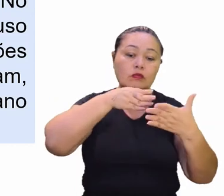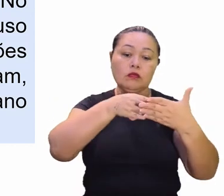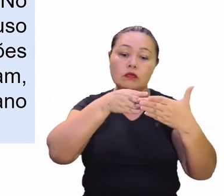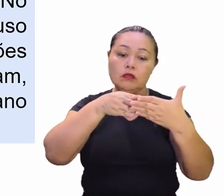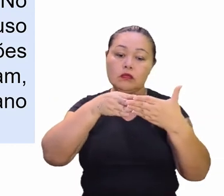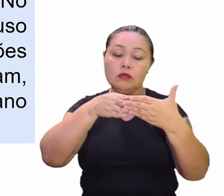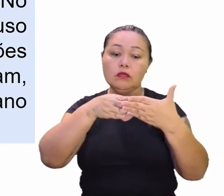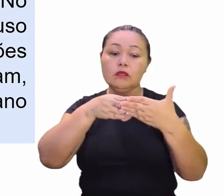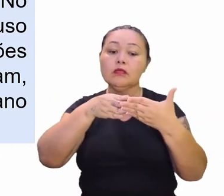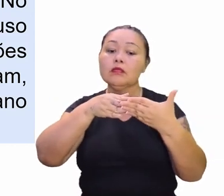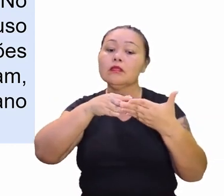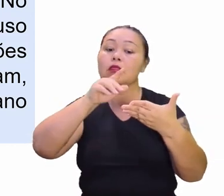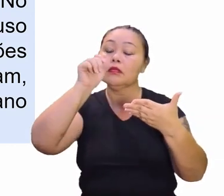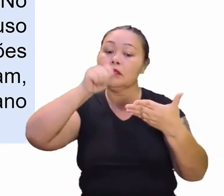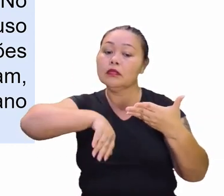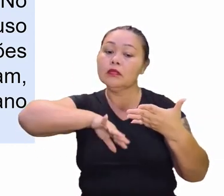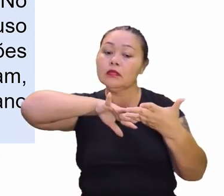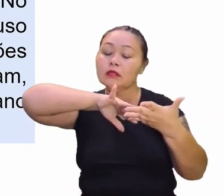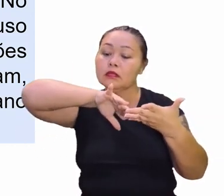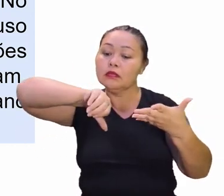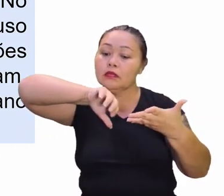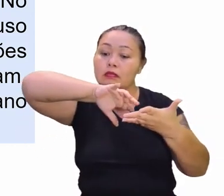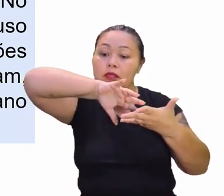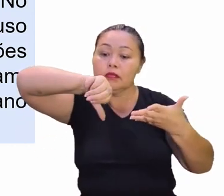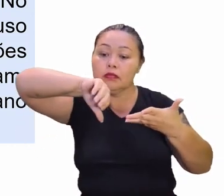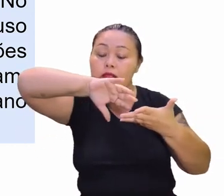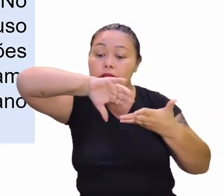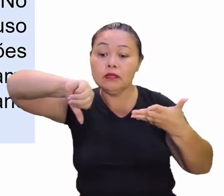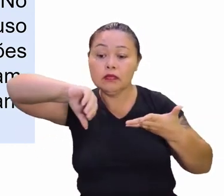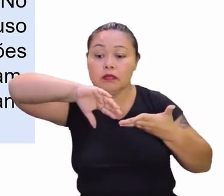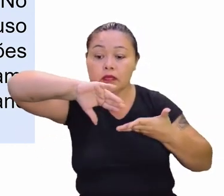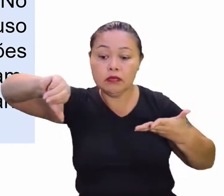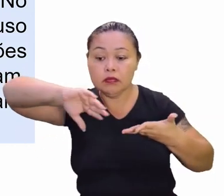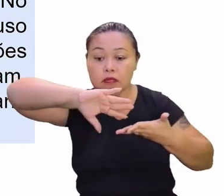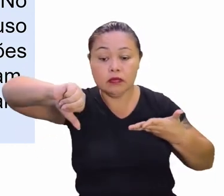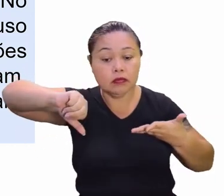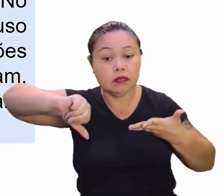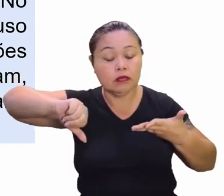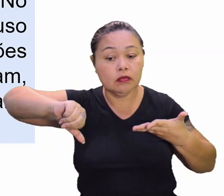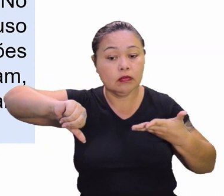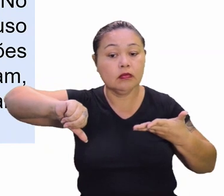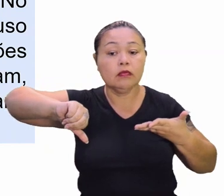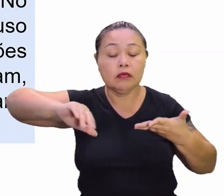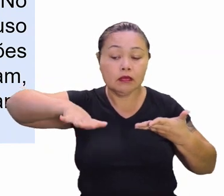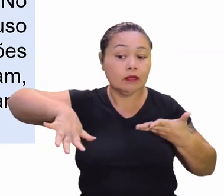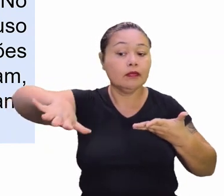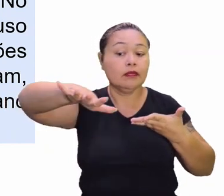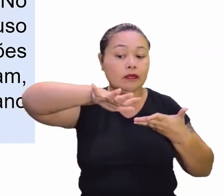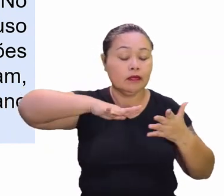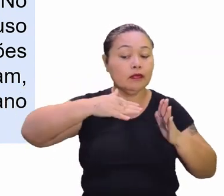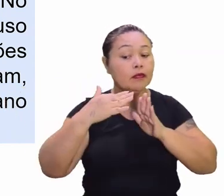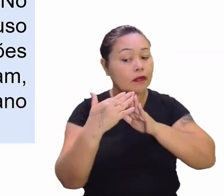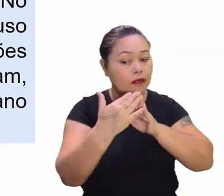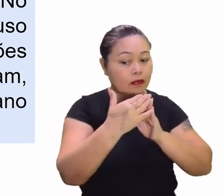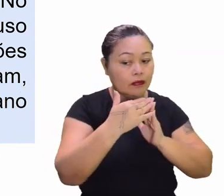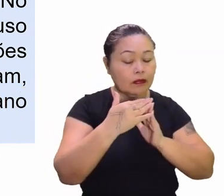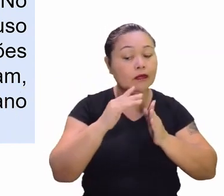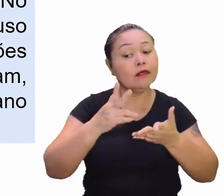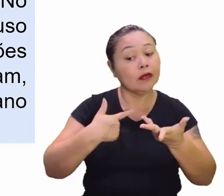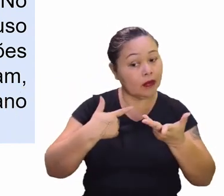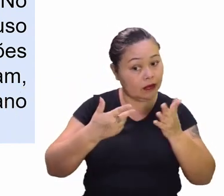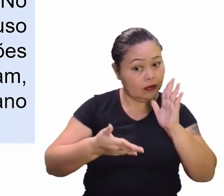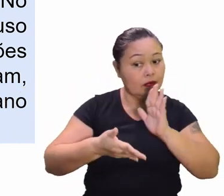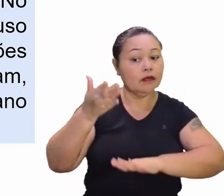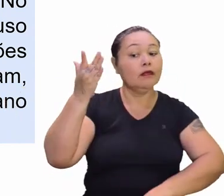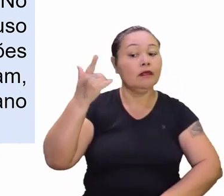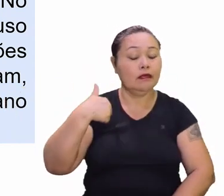seus limites devem ser desapropriadas. Opa! A galera que mora por ali vai ter que ir embora,